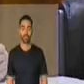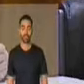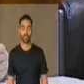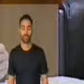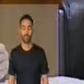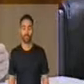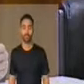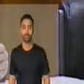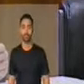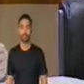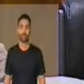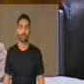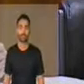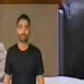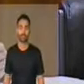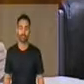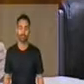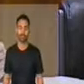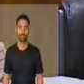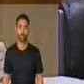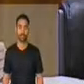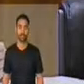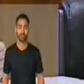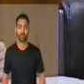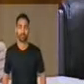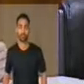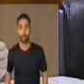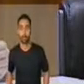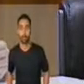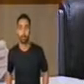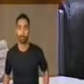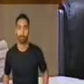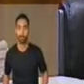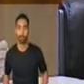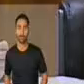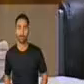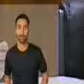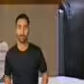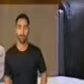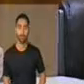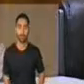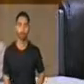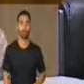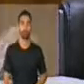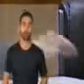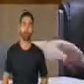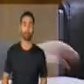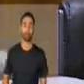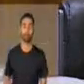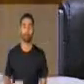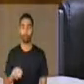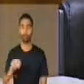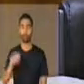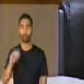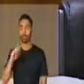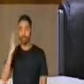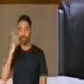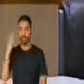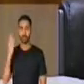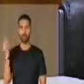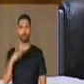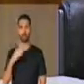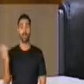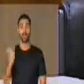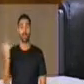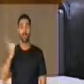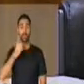Felipe Toledo Rocha, diretor do Hospital Hélio Angotti, Hospital do Câncer de Uberaba. Nesse momento, passo a palavra